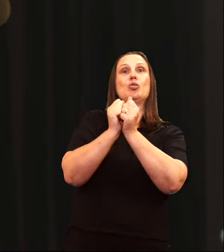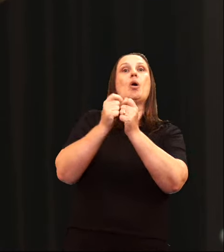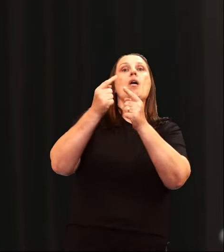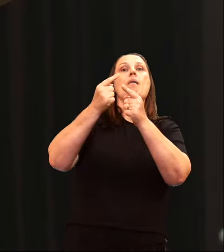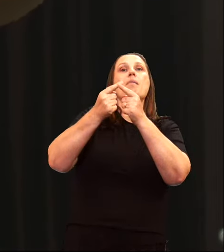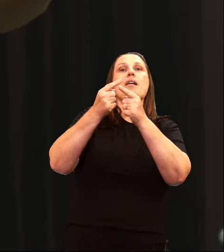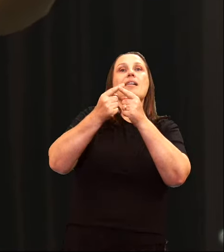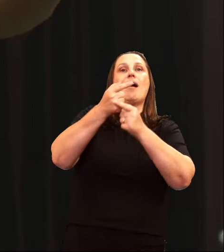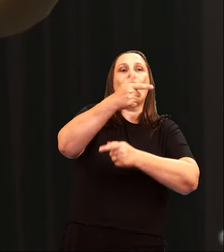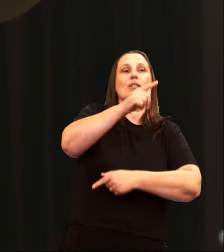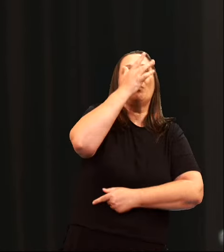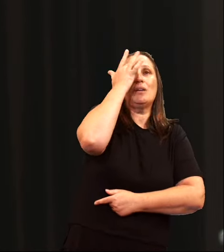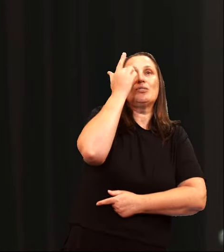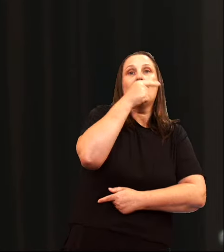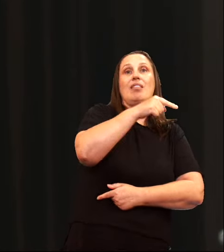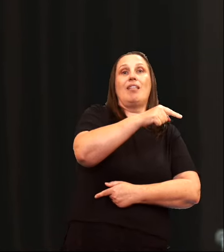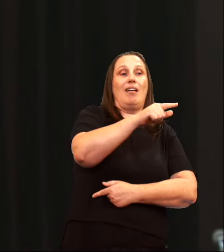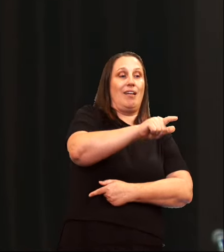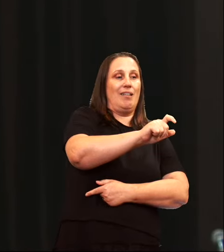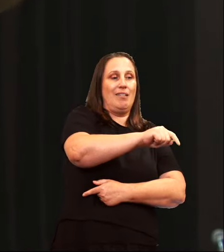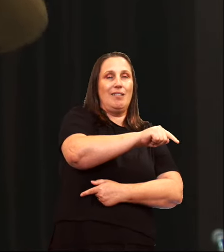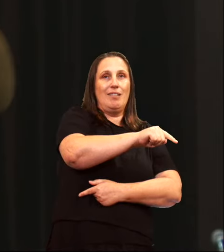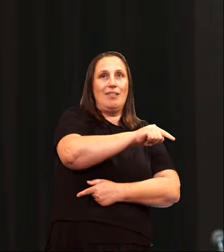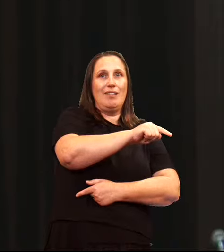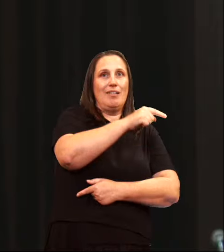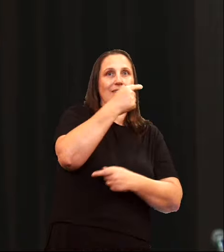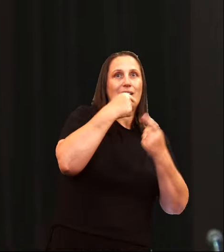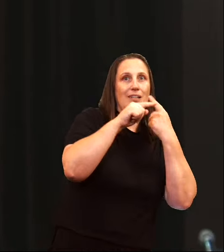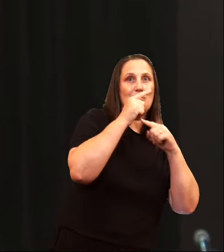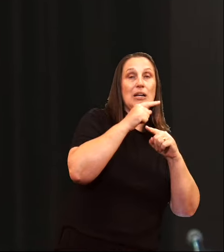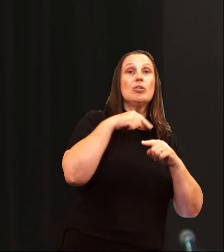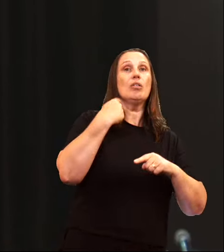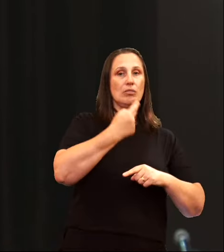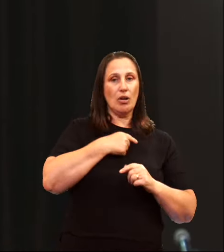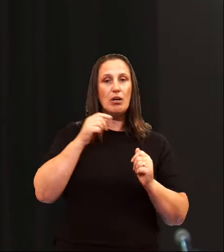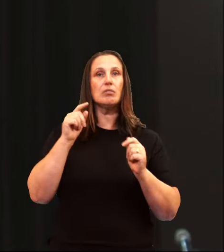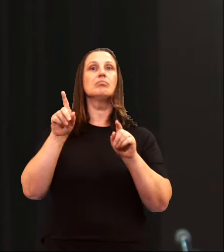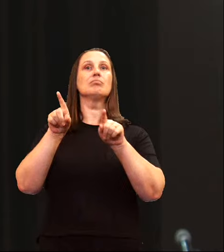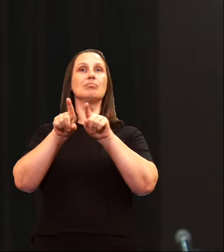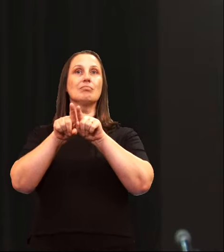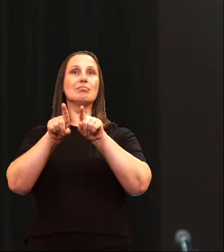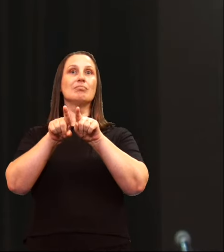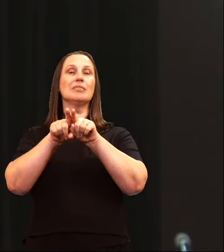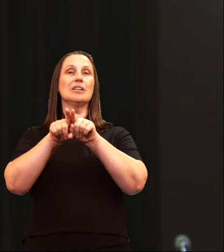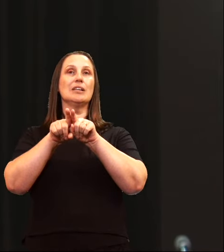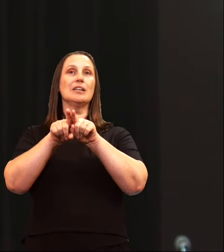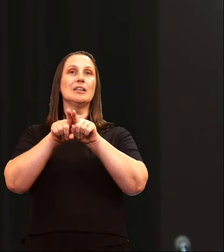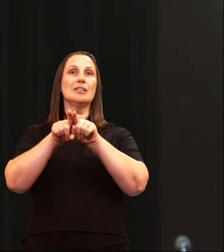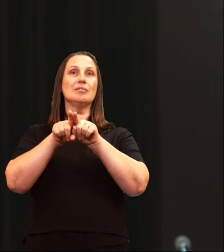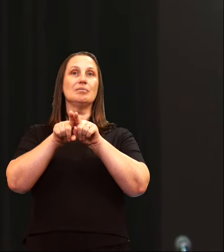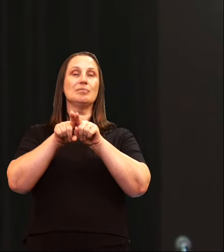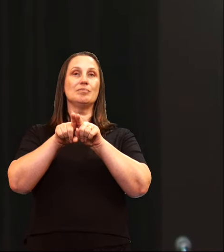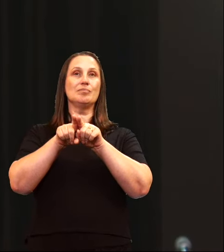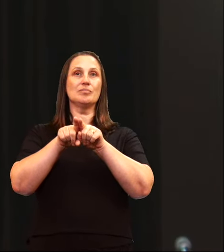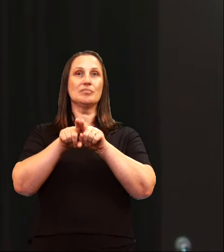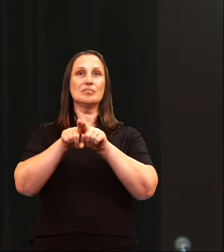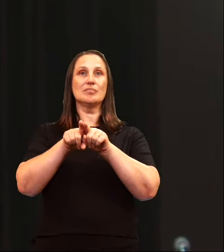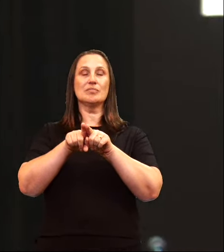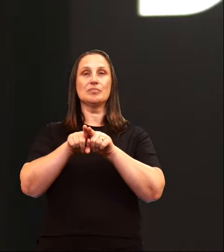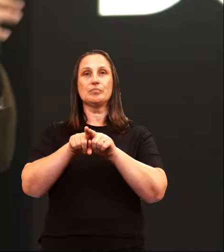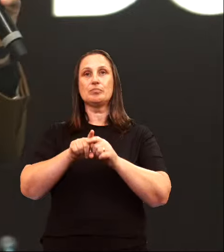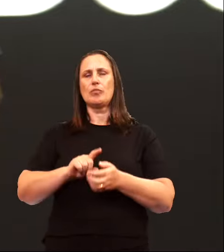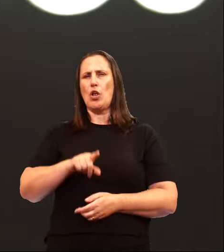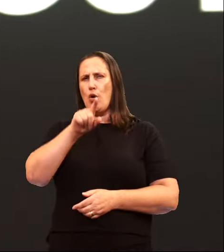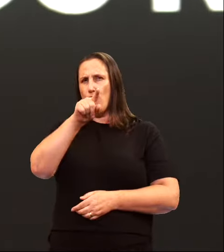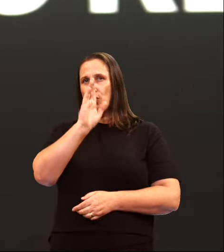reclama porque é influenciado pelo outro que reclama, ou porque frequenta ambientes onde existem reclamação. Você